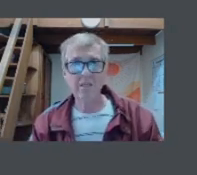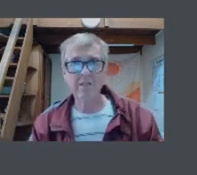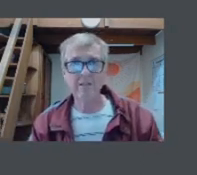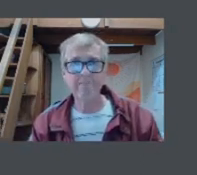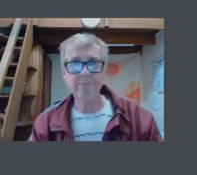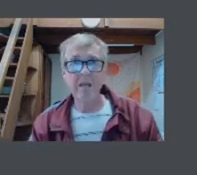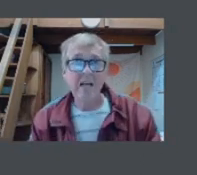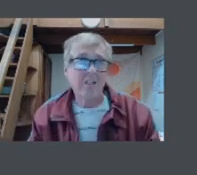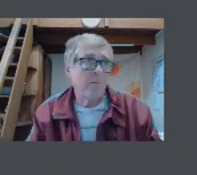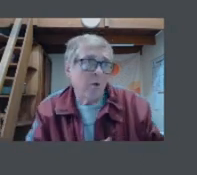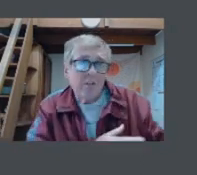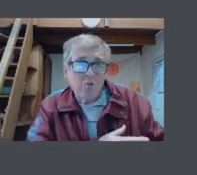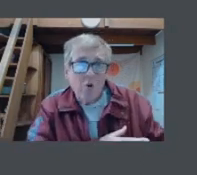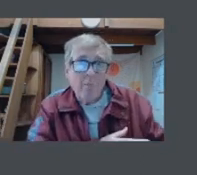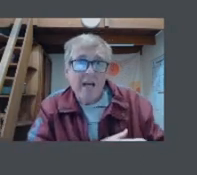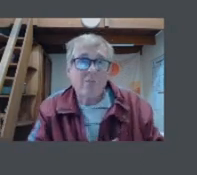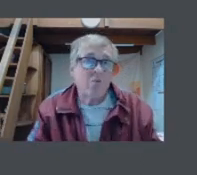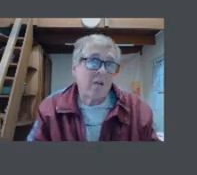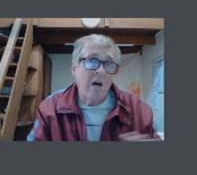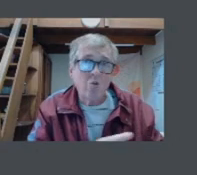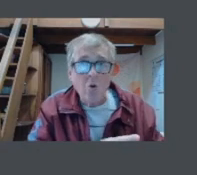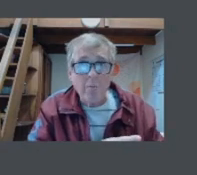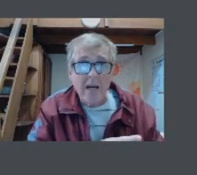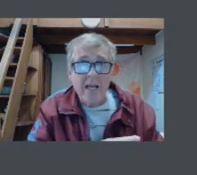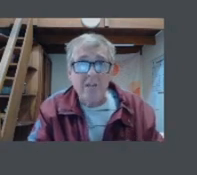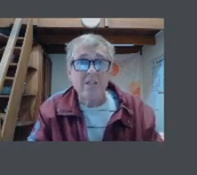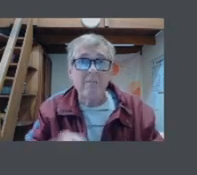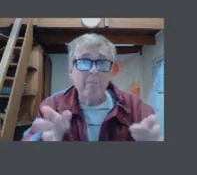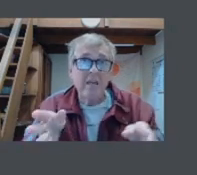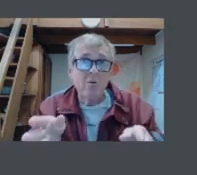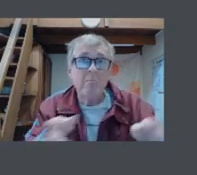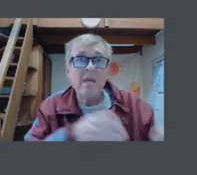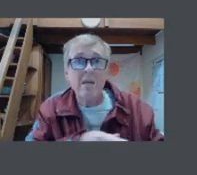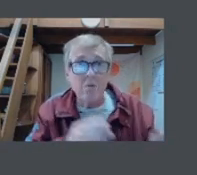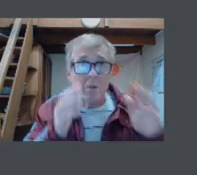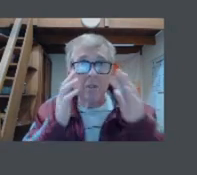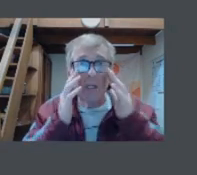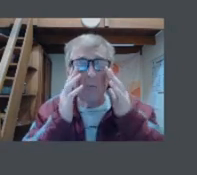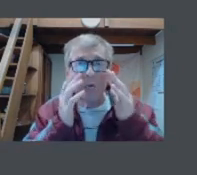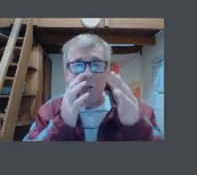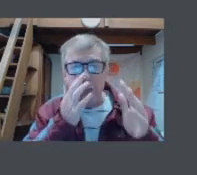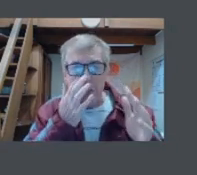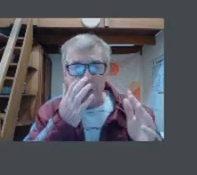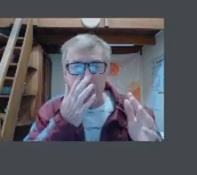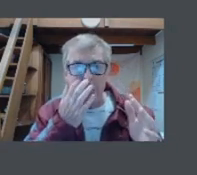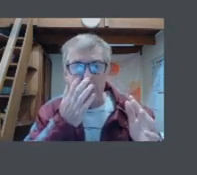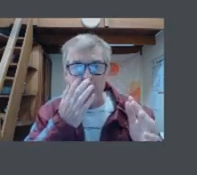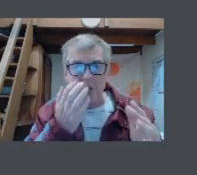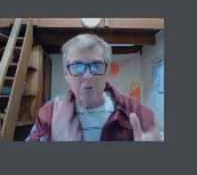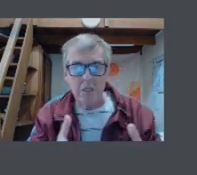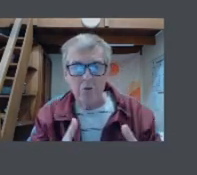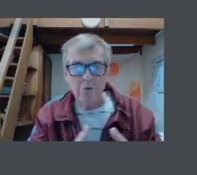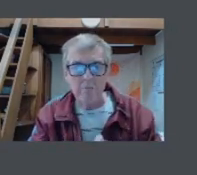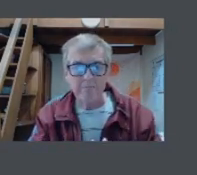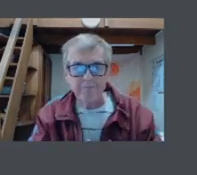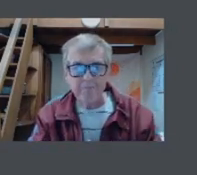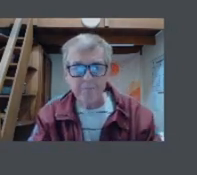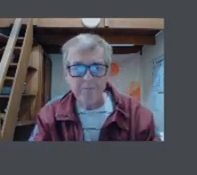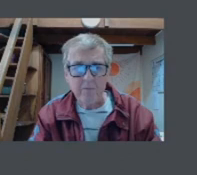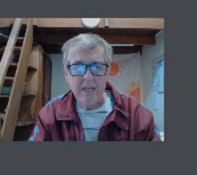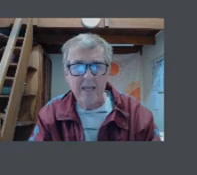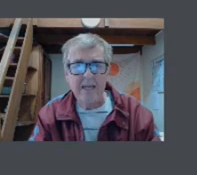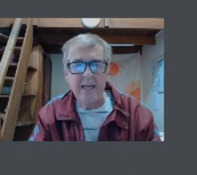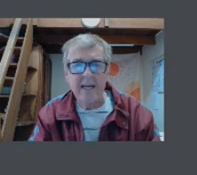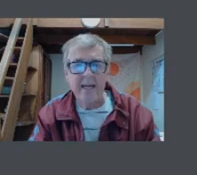ter a categorias e as caminhonetes normais os carros normais que pesa menos que 3.500 kg